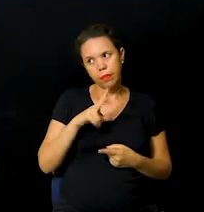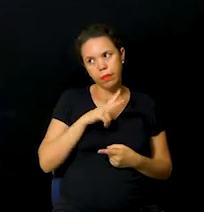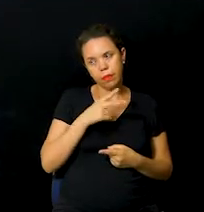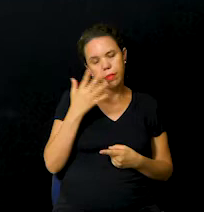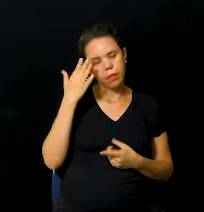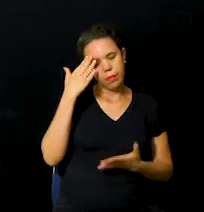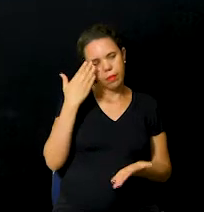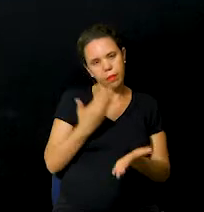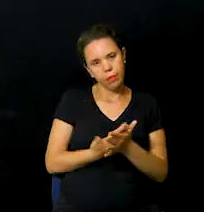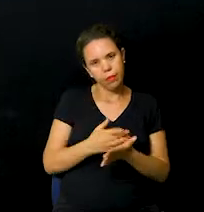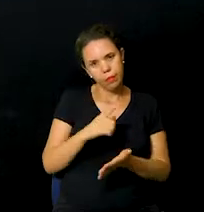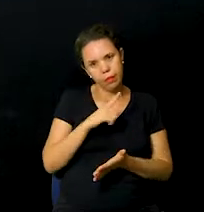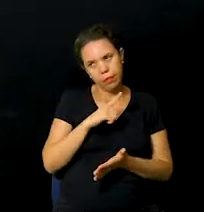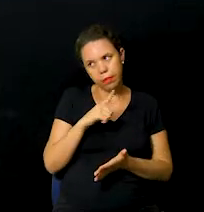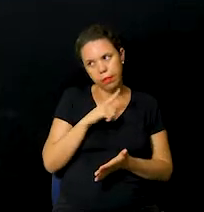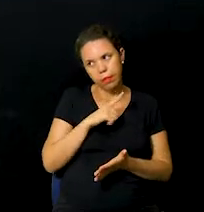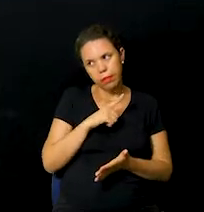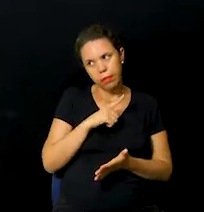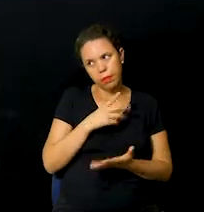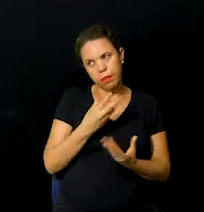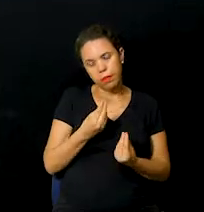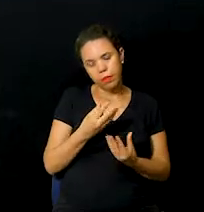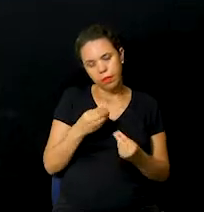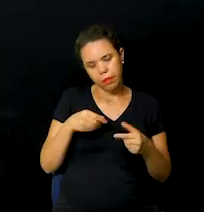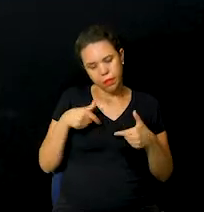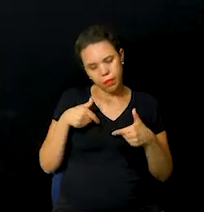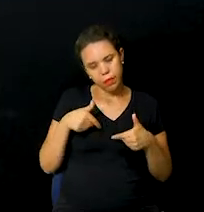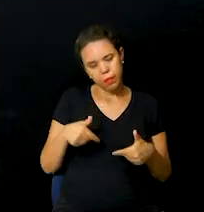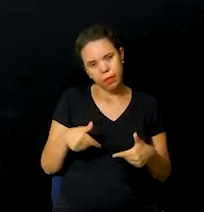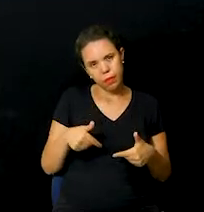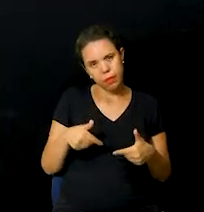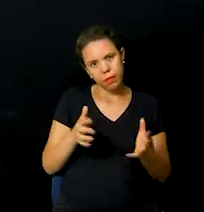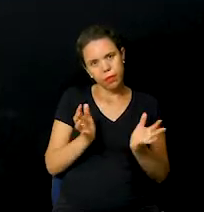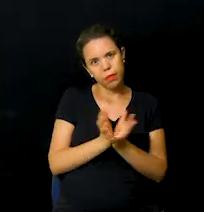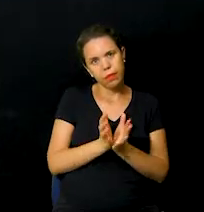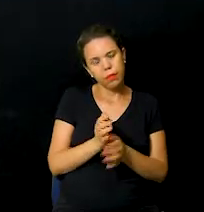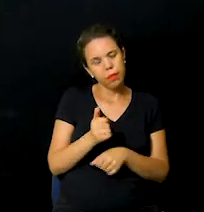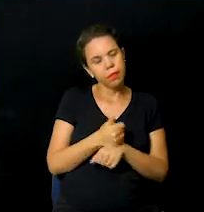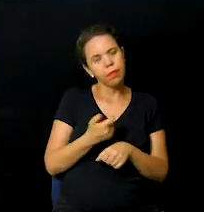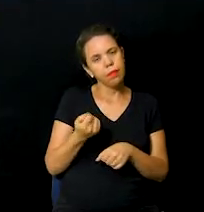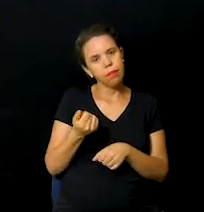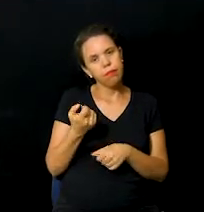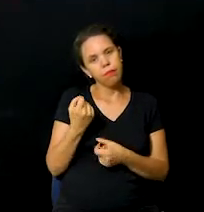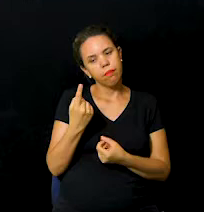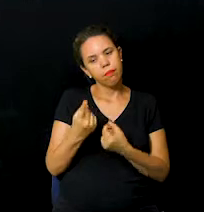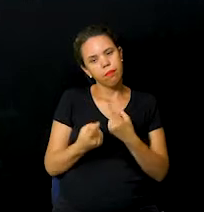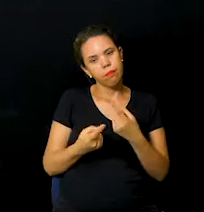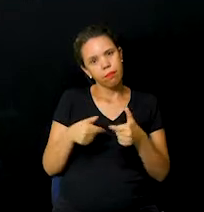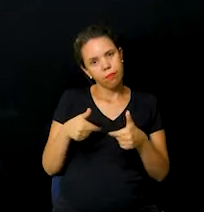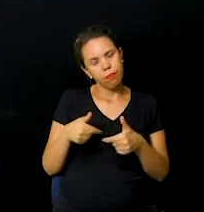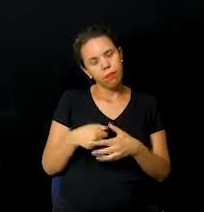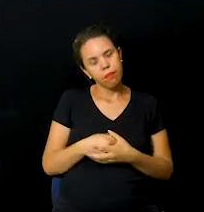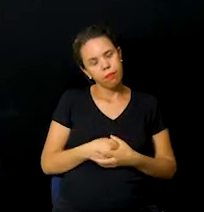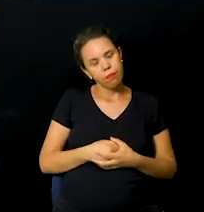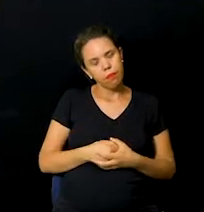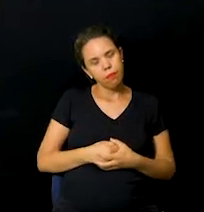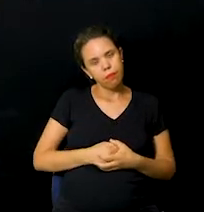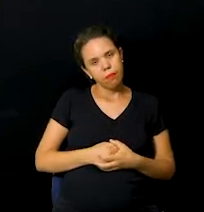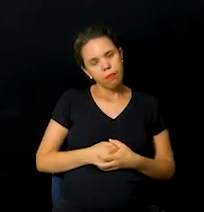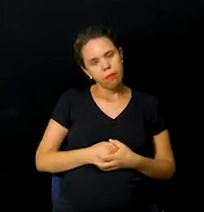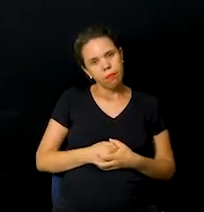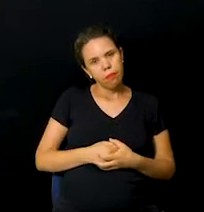o que eu particularmente acredito é que a gente tem assim, a gente tem muitas iniciativas, muitas frentes, mas poucas